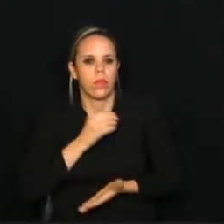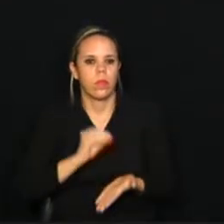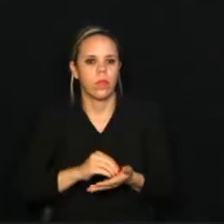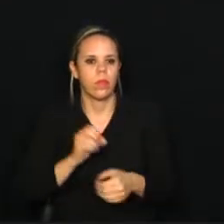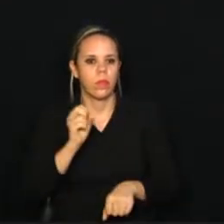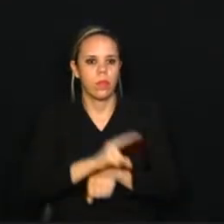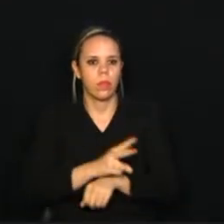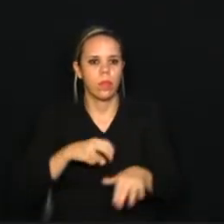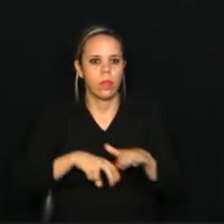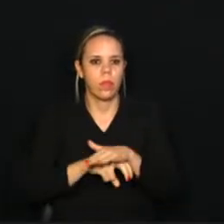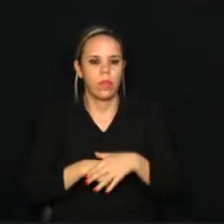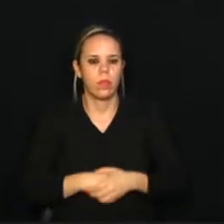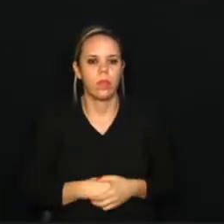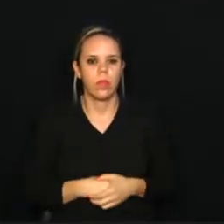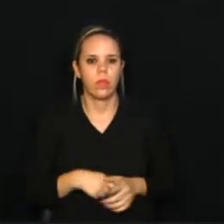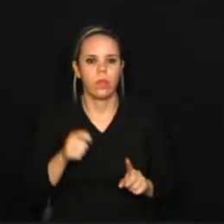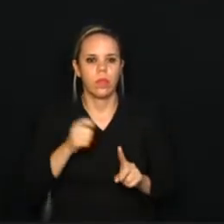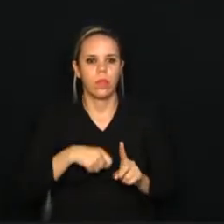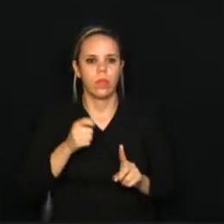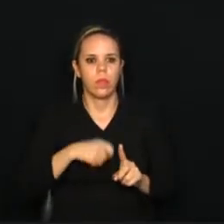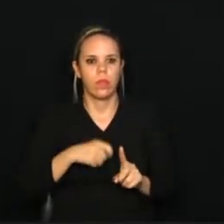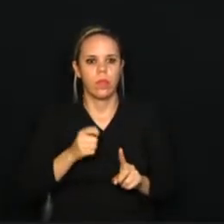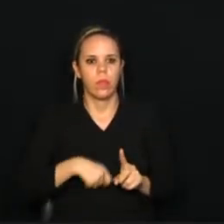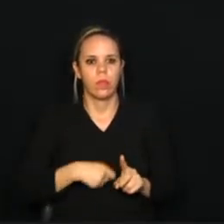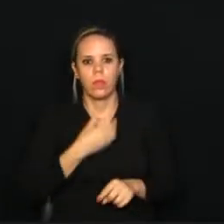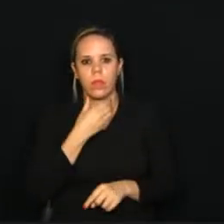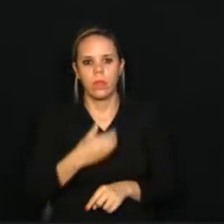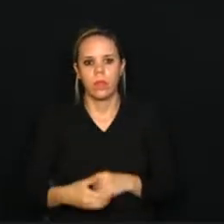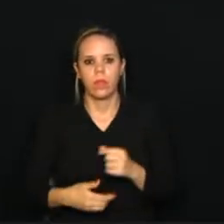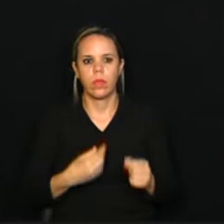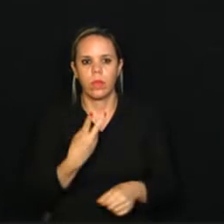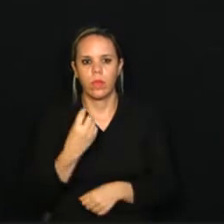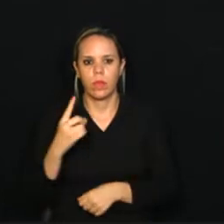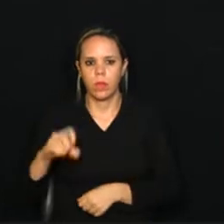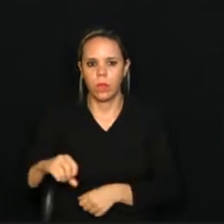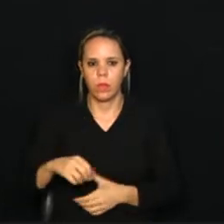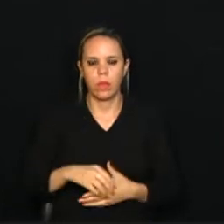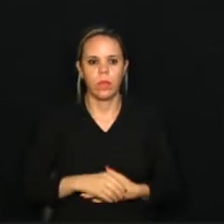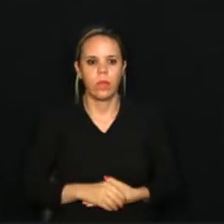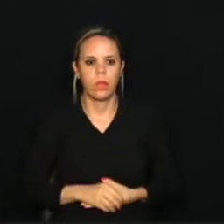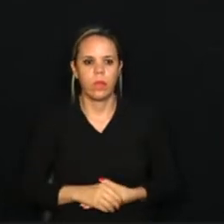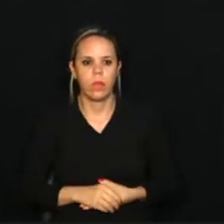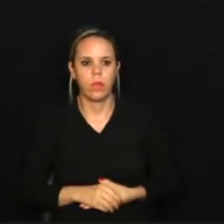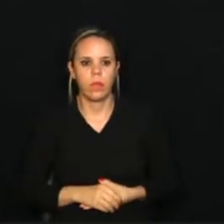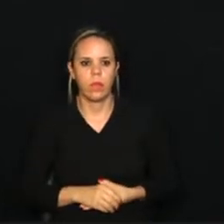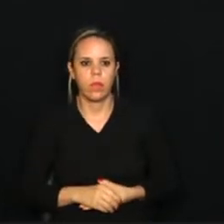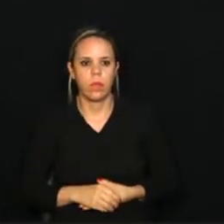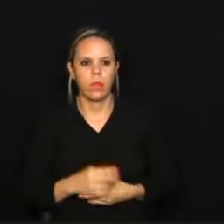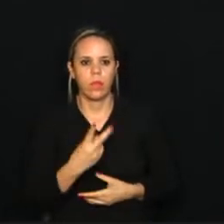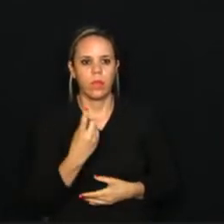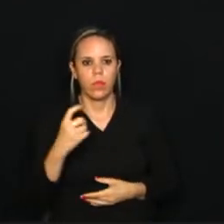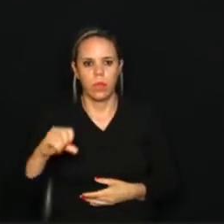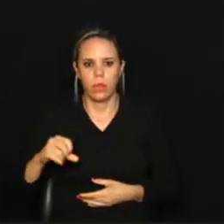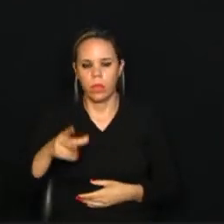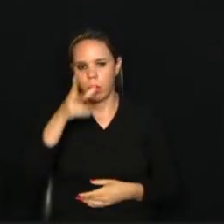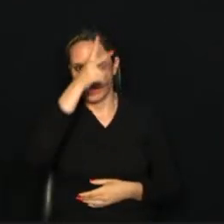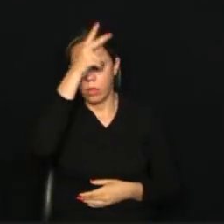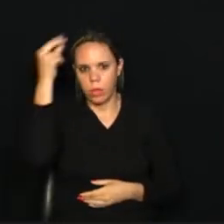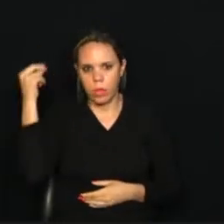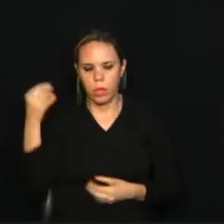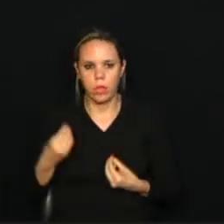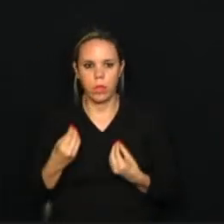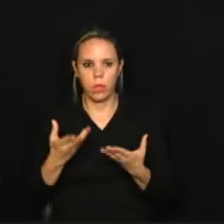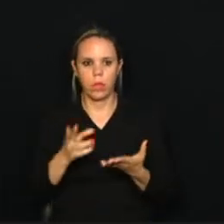vagas em creche, mês a mês, a partir de dezembro de 2019. Então, em 2019, a prefeitura nos deu